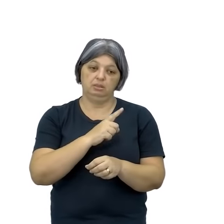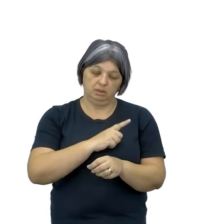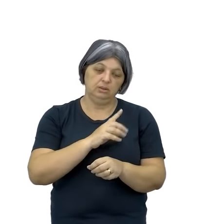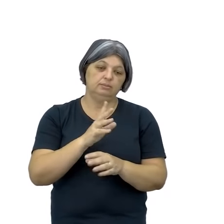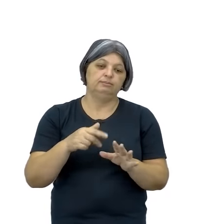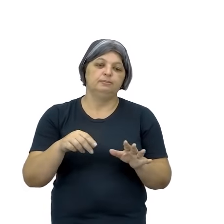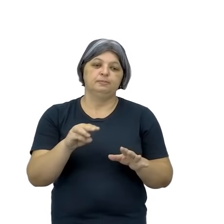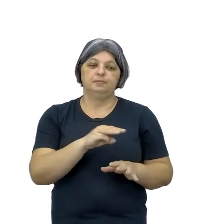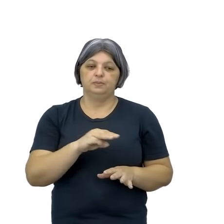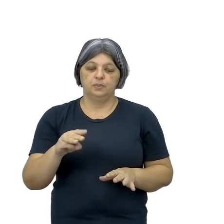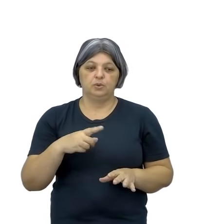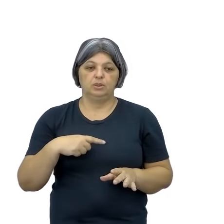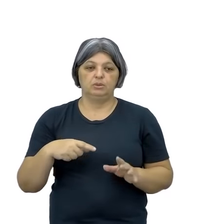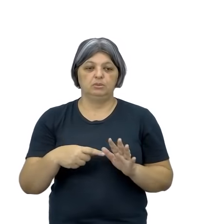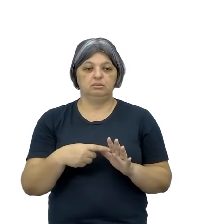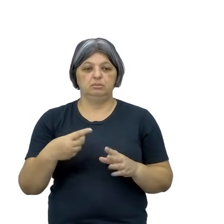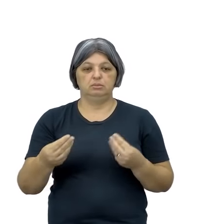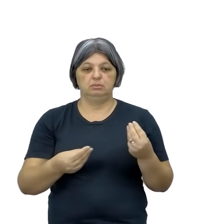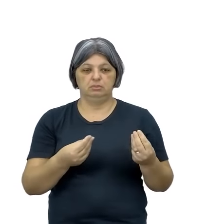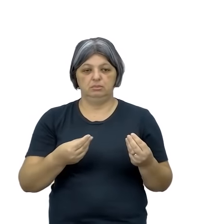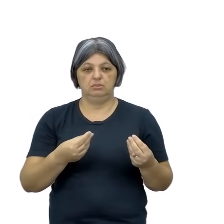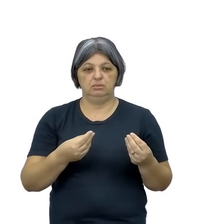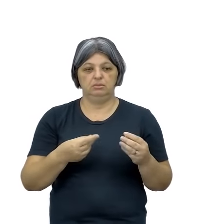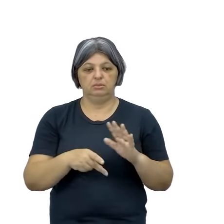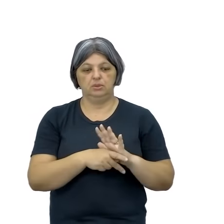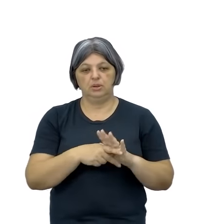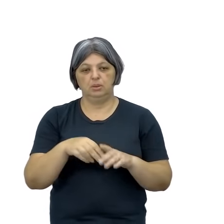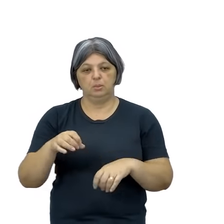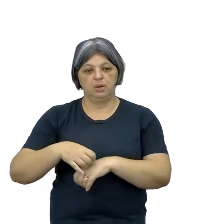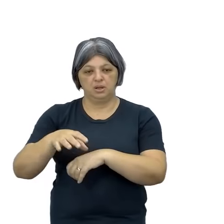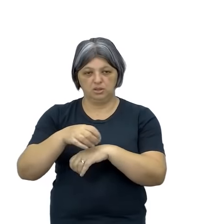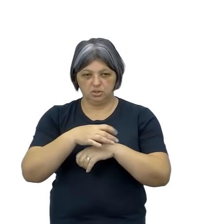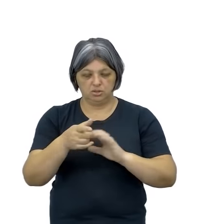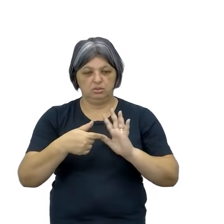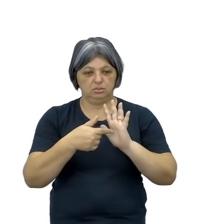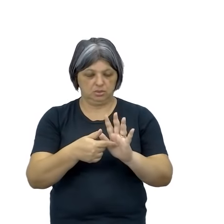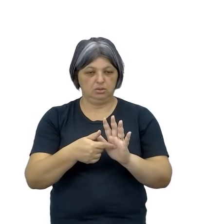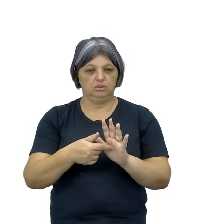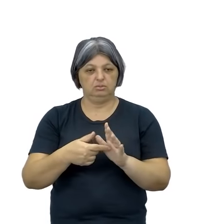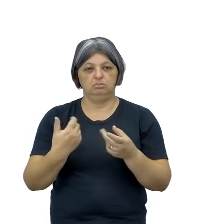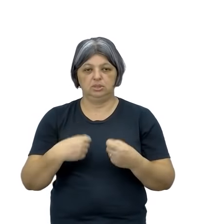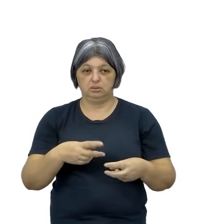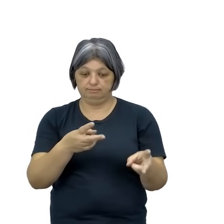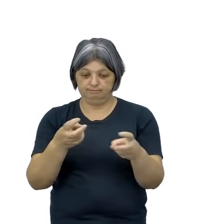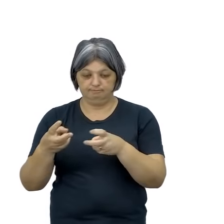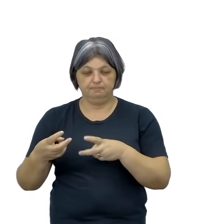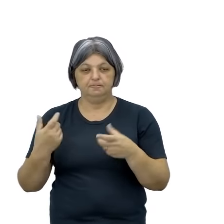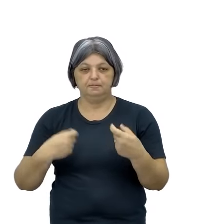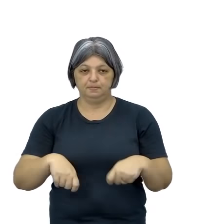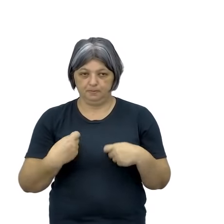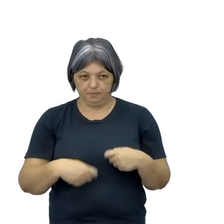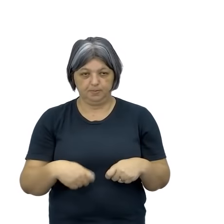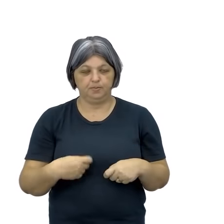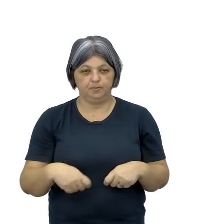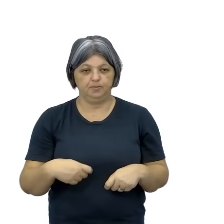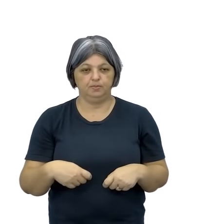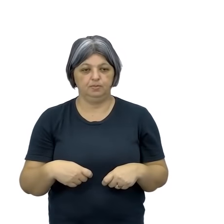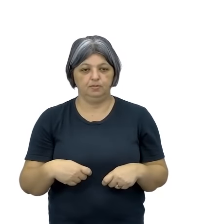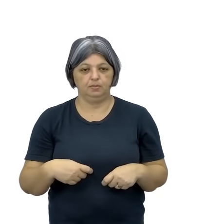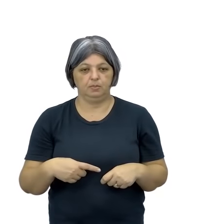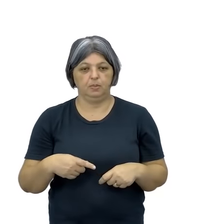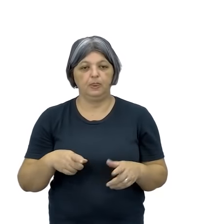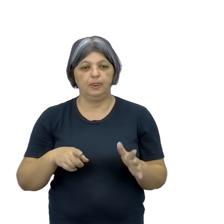momento em que ela também nos traz alguns indicativos importantes que devem ser observados, que precisam também ser lidos,